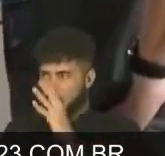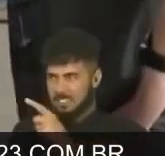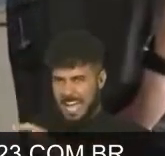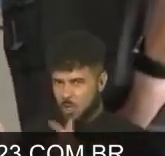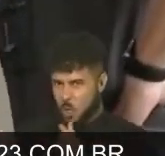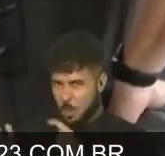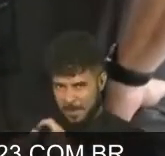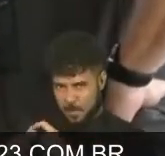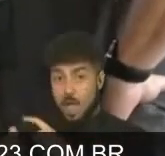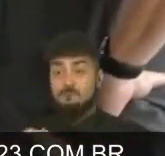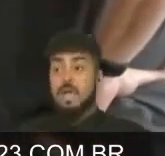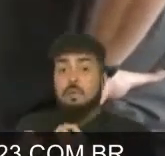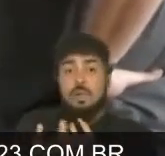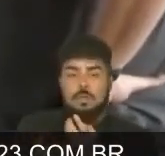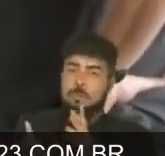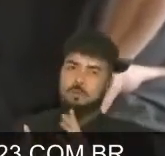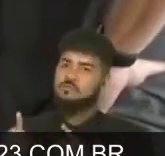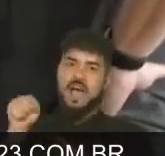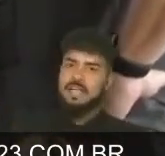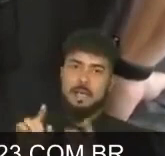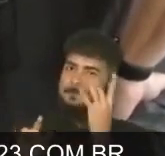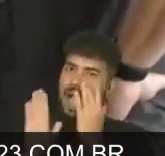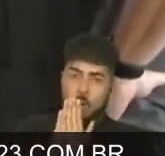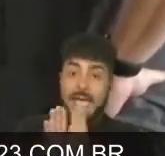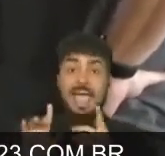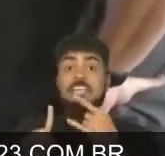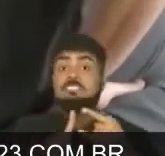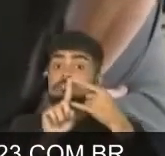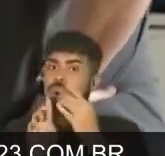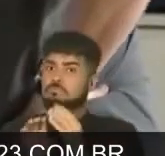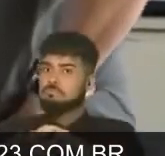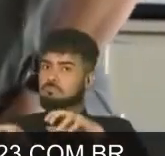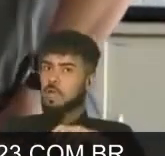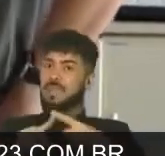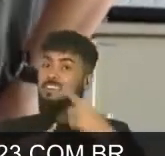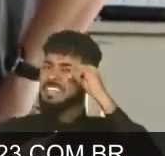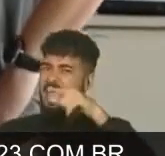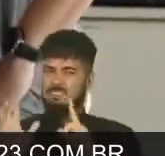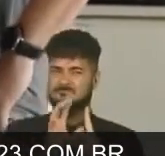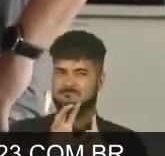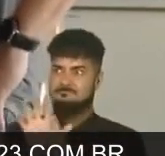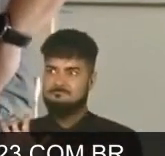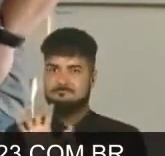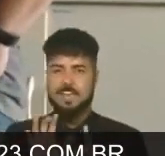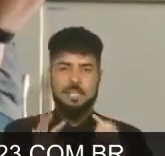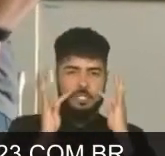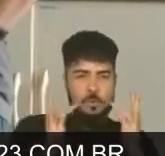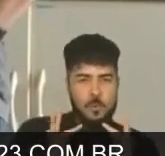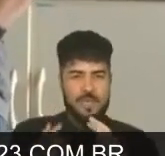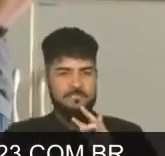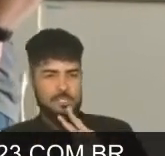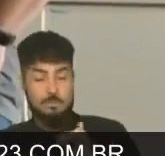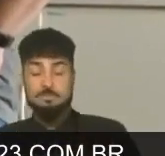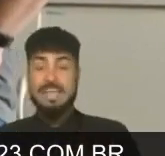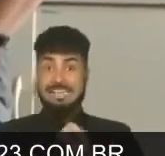será por videoconferência uma medida de segurança para que ele não intimide a vítima ou as testemunhas. Caso seja condenado, Giovanni